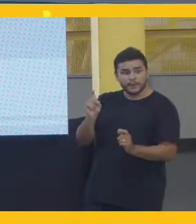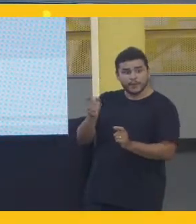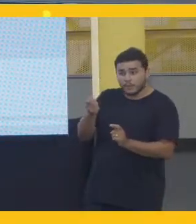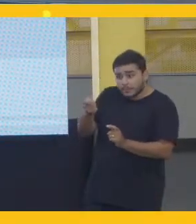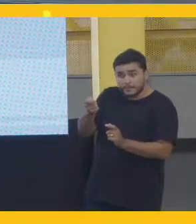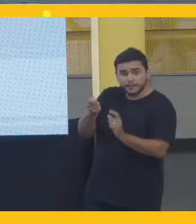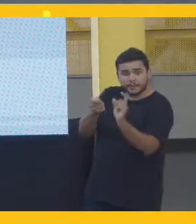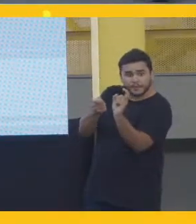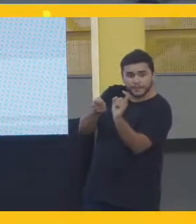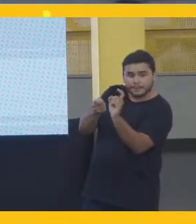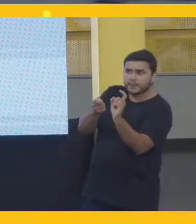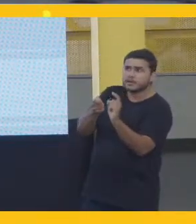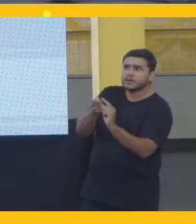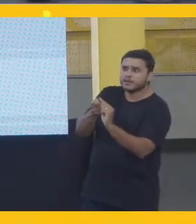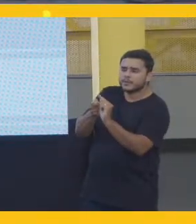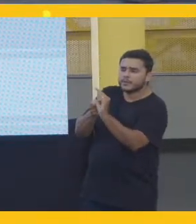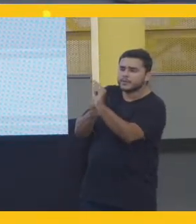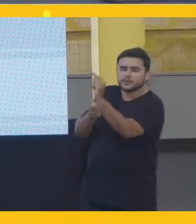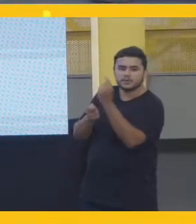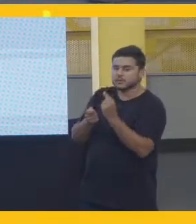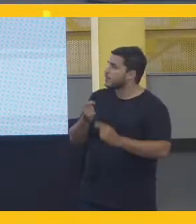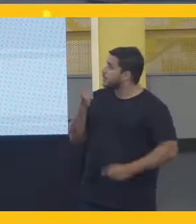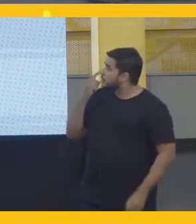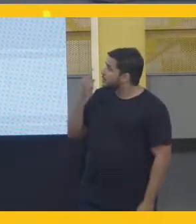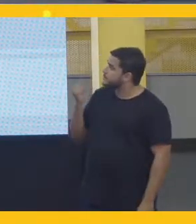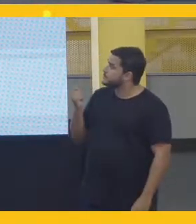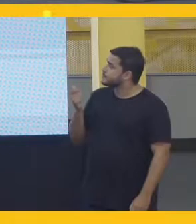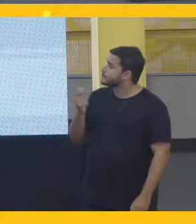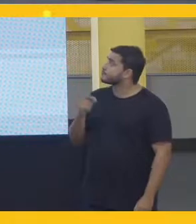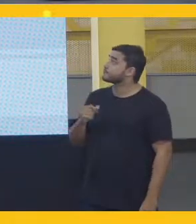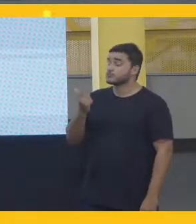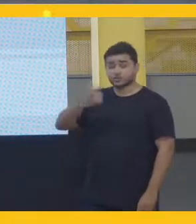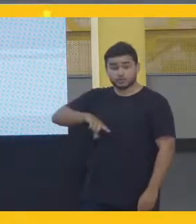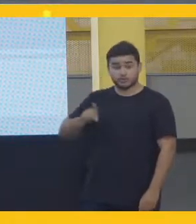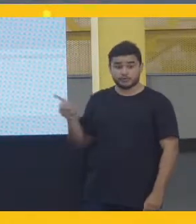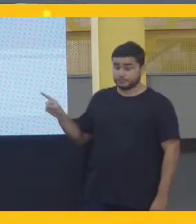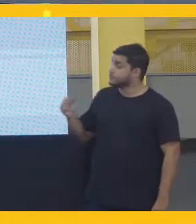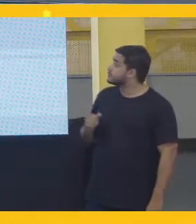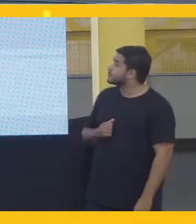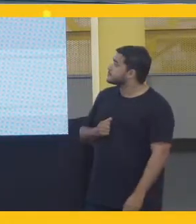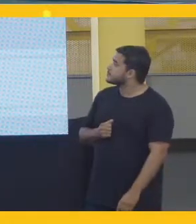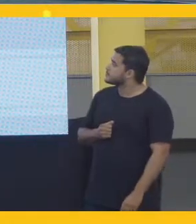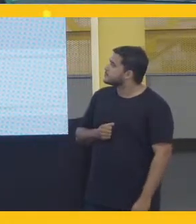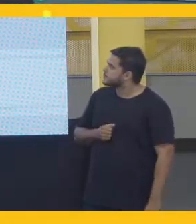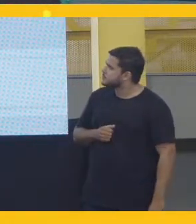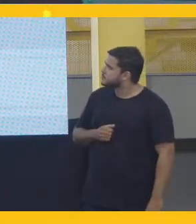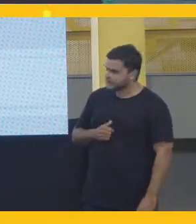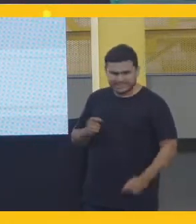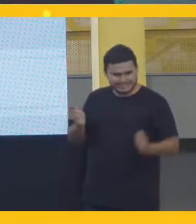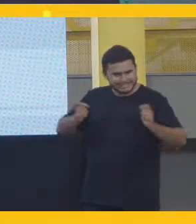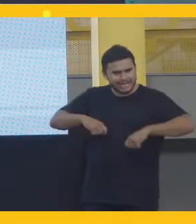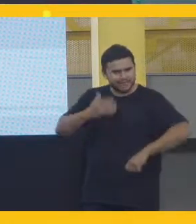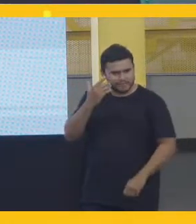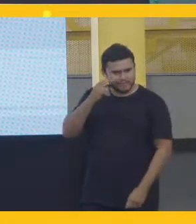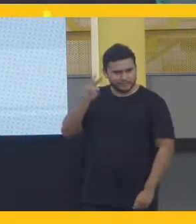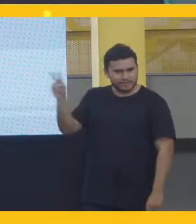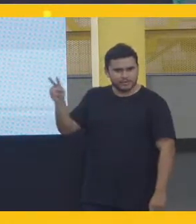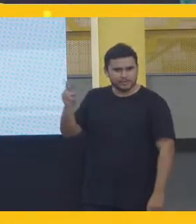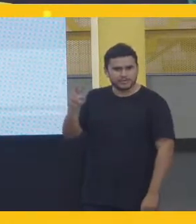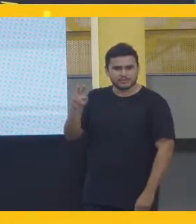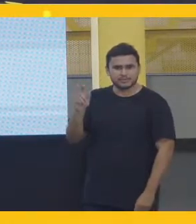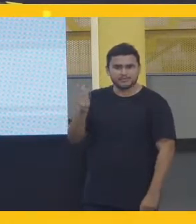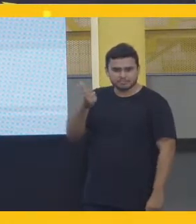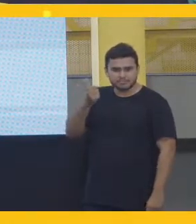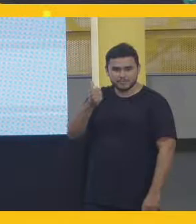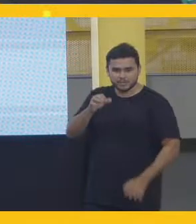Tudo bem. Mas vamos voltar aqui à história do raio de luz. Tá aí, ó. Se não tiver nada no meio do